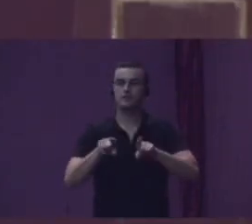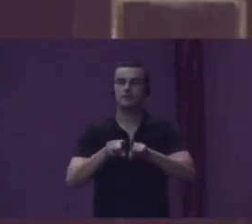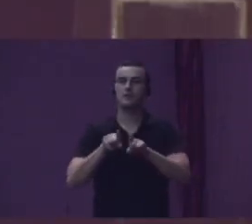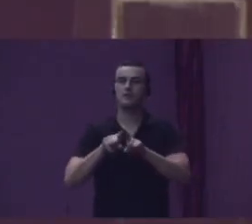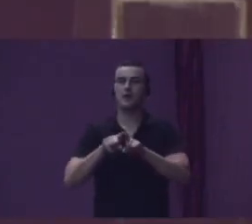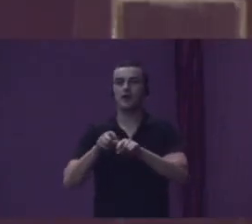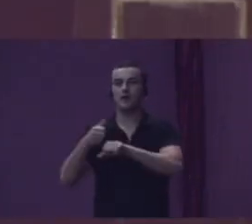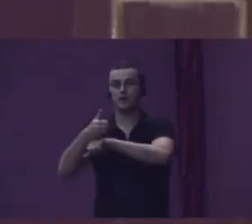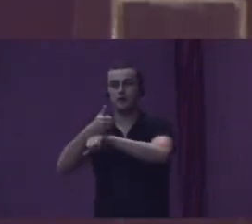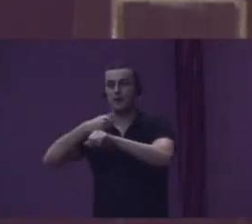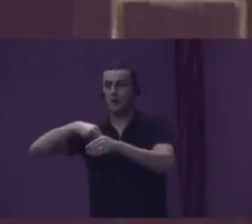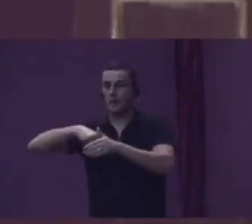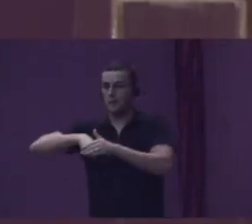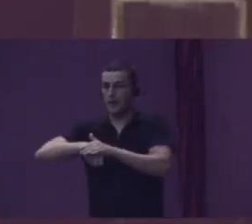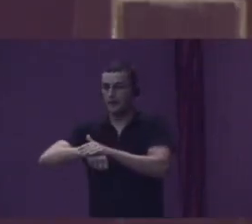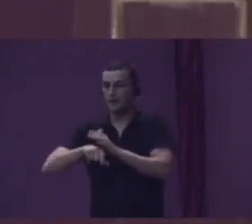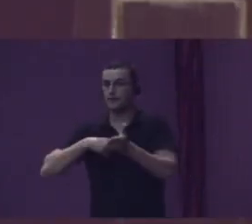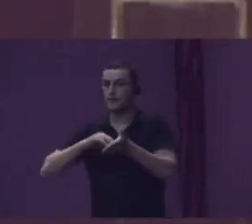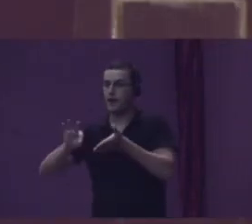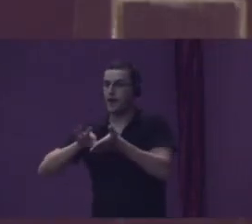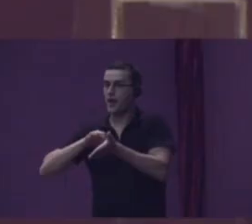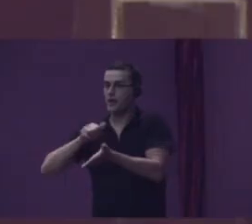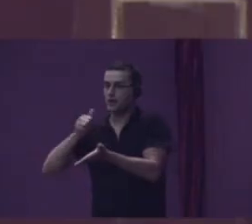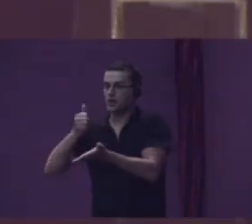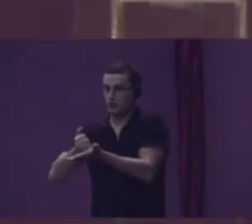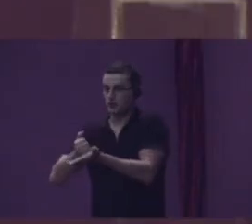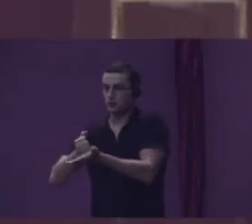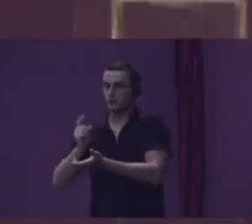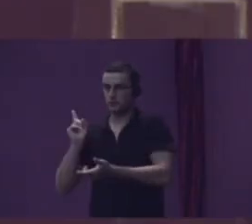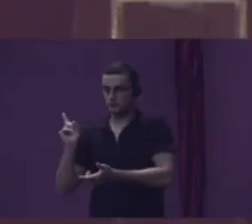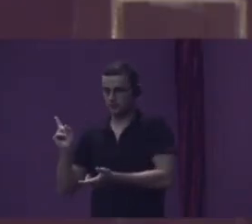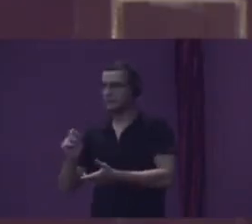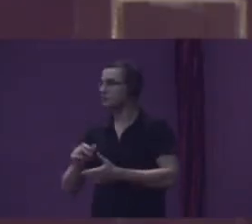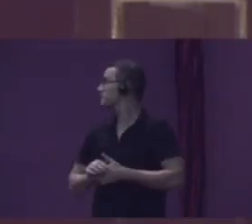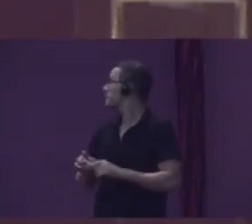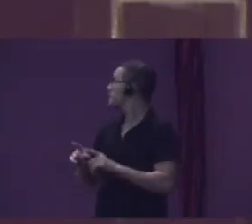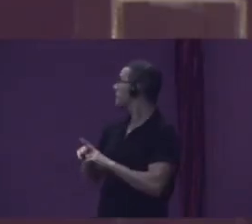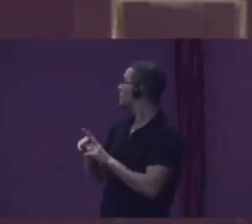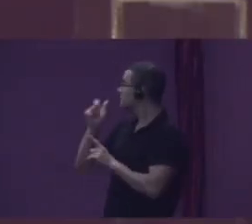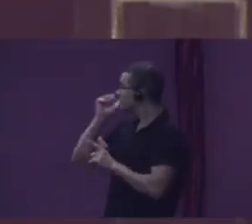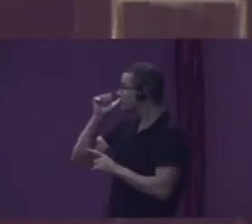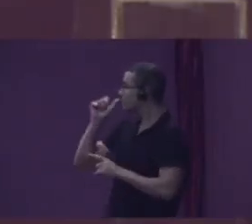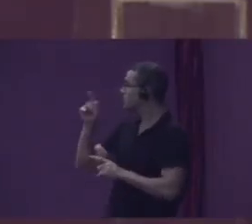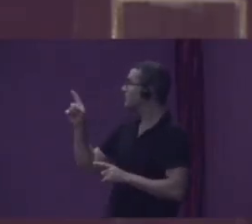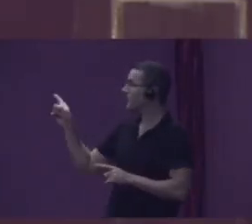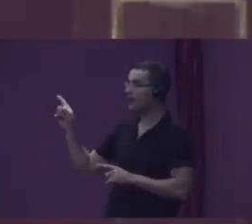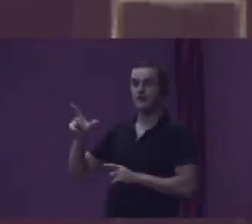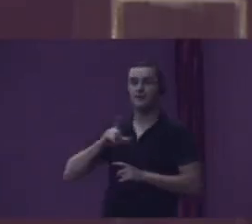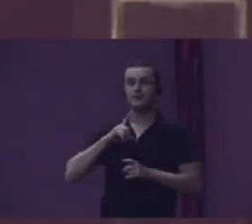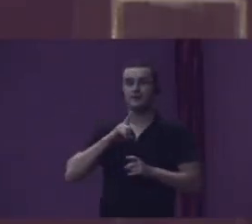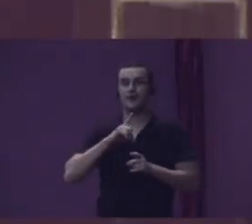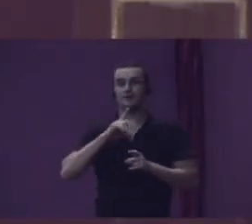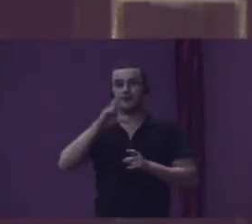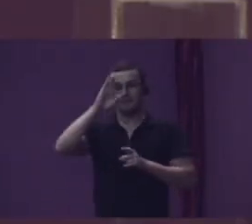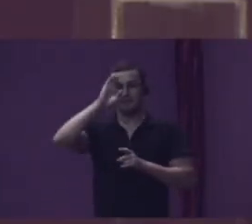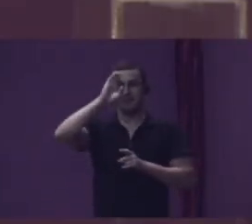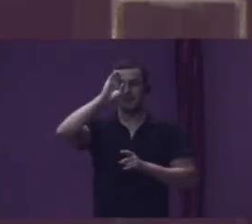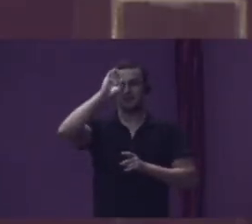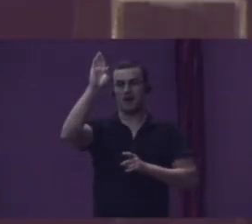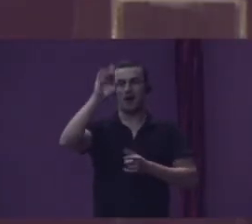And then ultimately, the woman, the delivering person, is at the center of all this. All right.